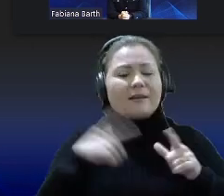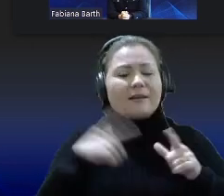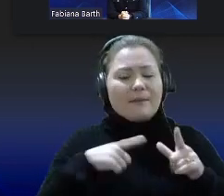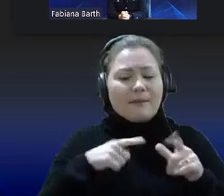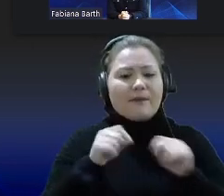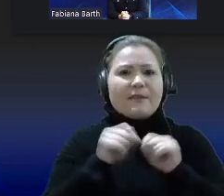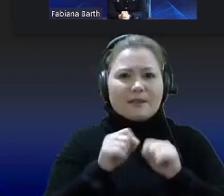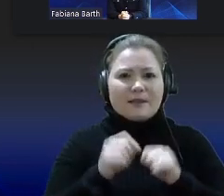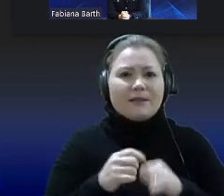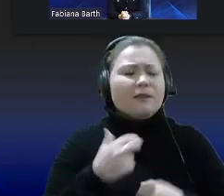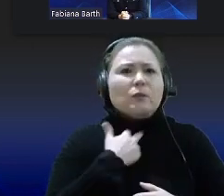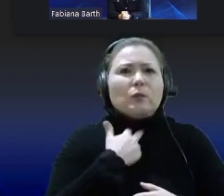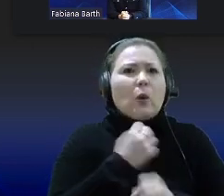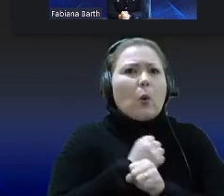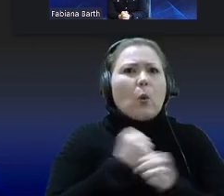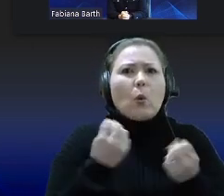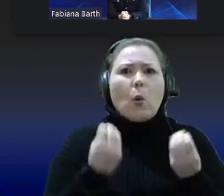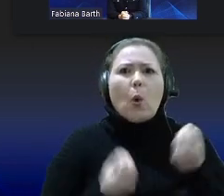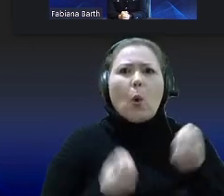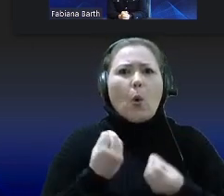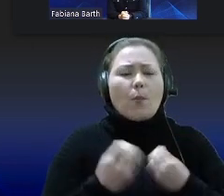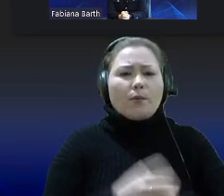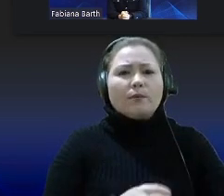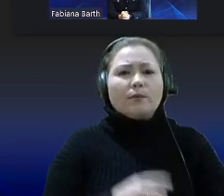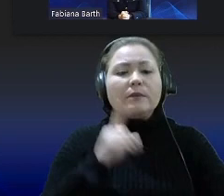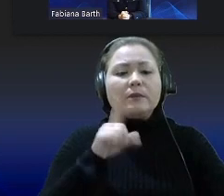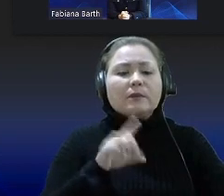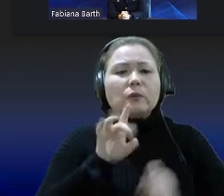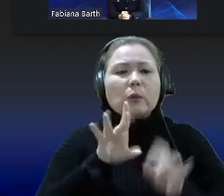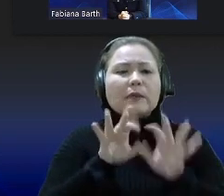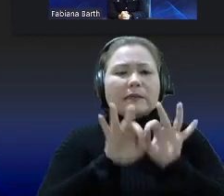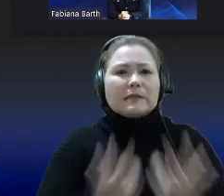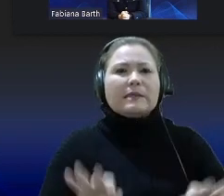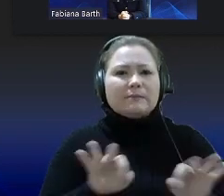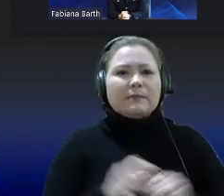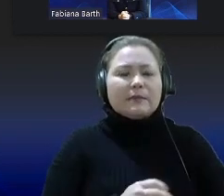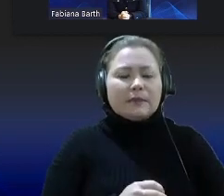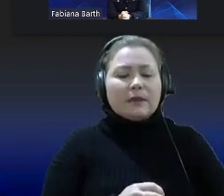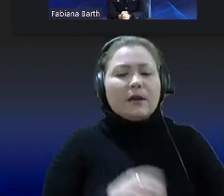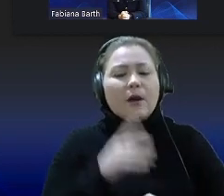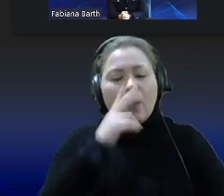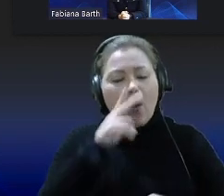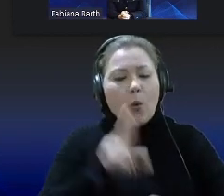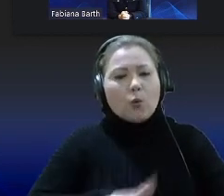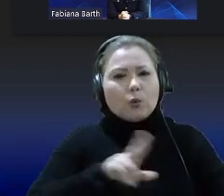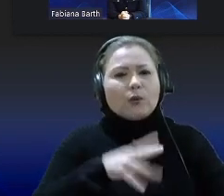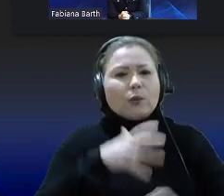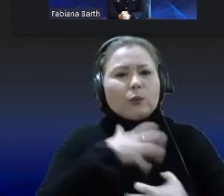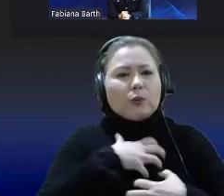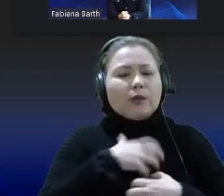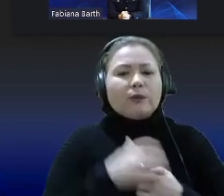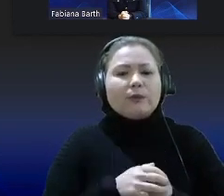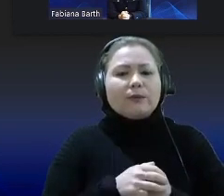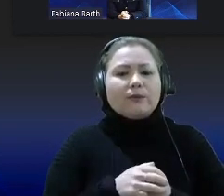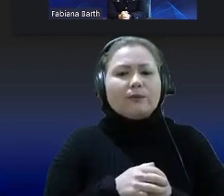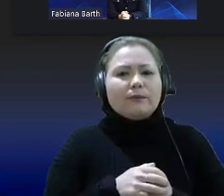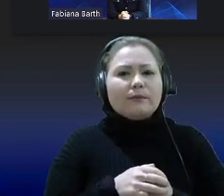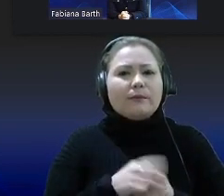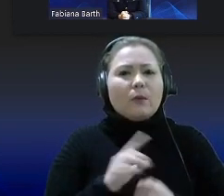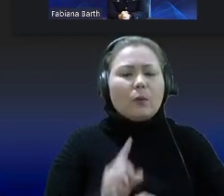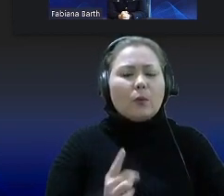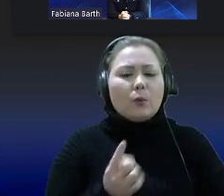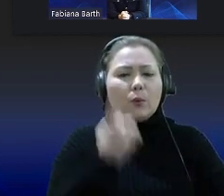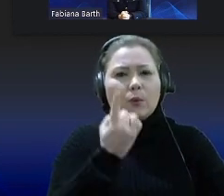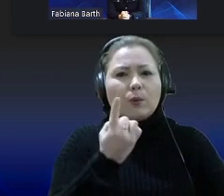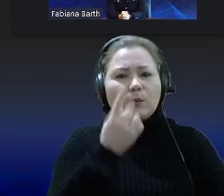aplicar. Não tem como ser simplesmente utilizada de forma unilateral,